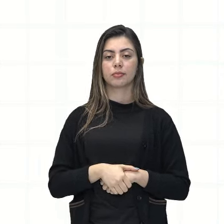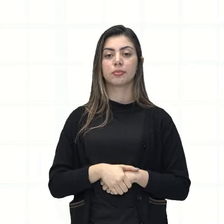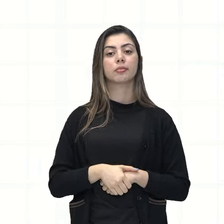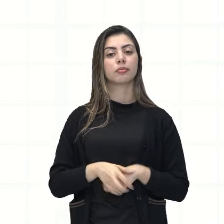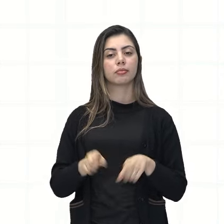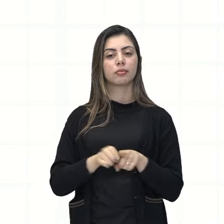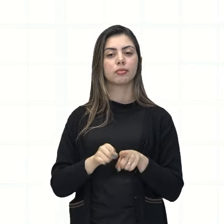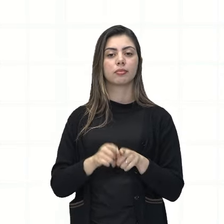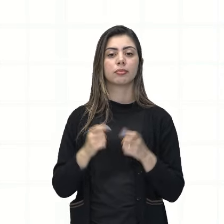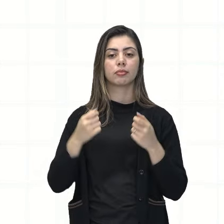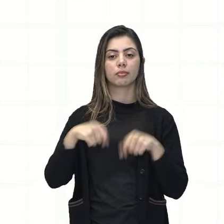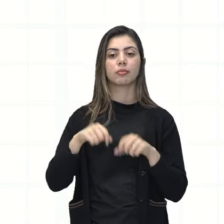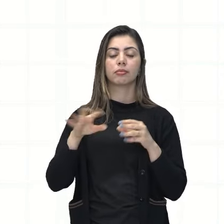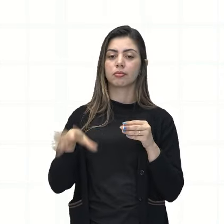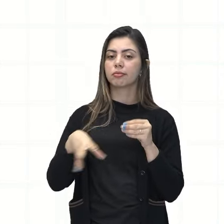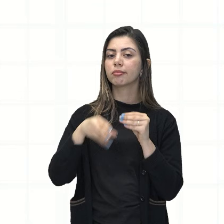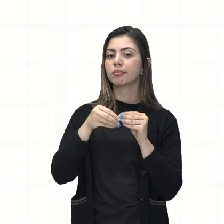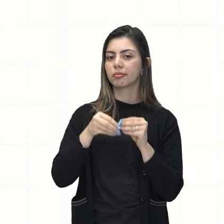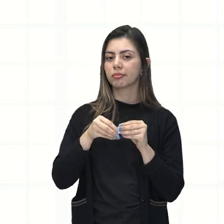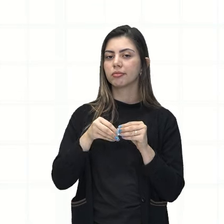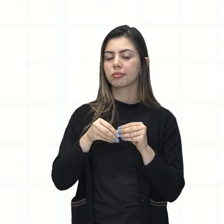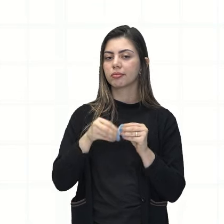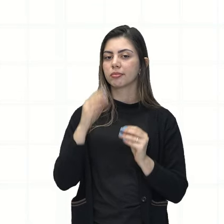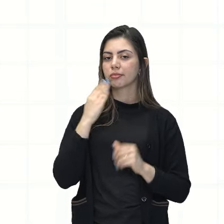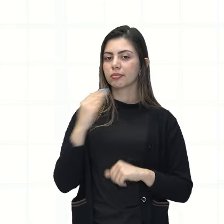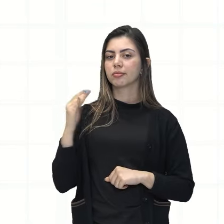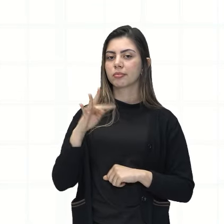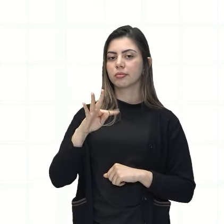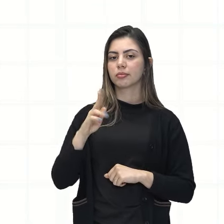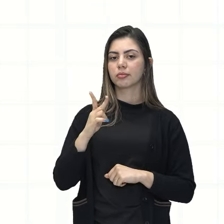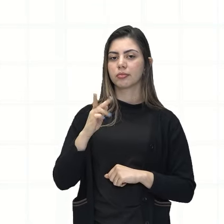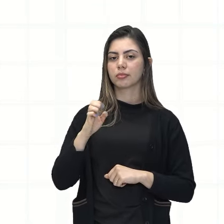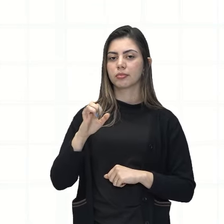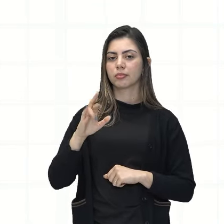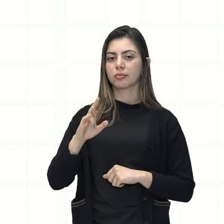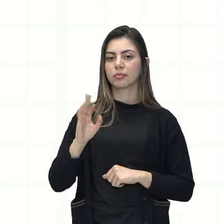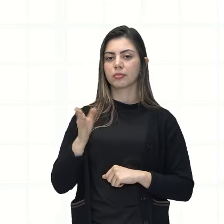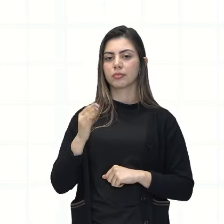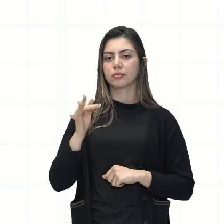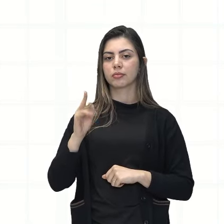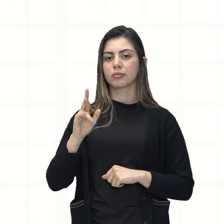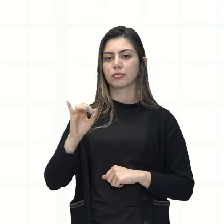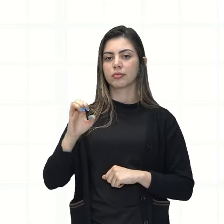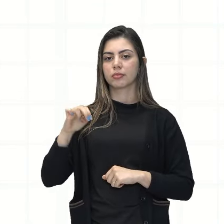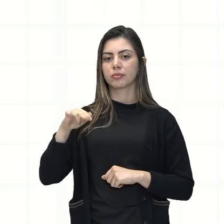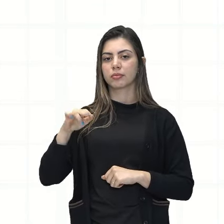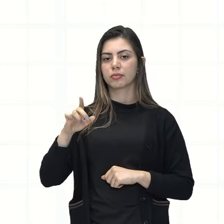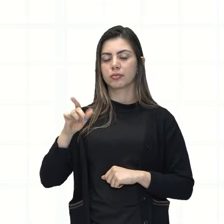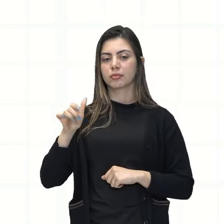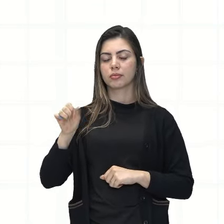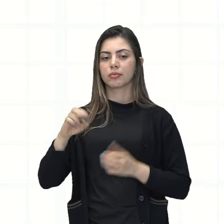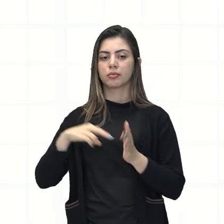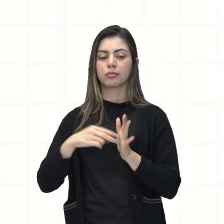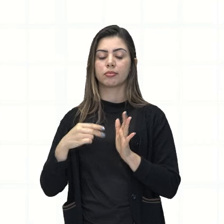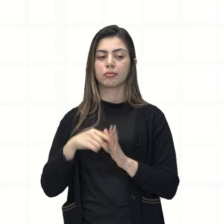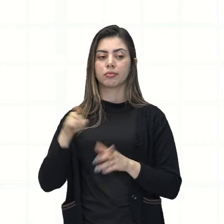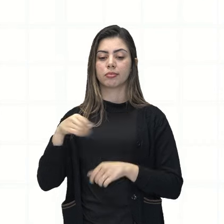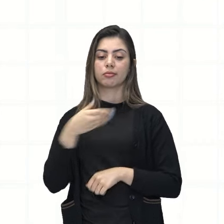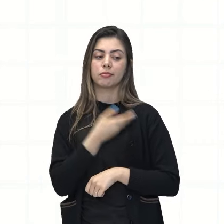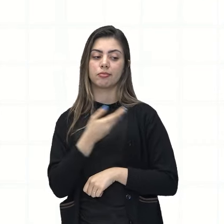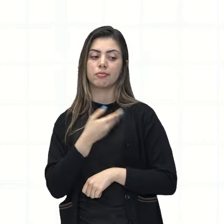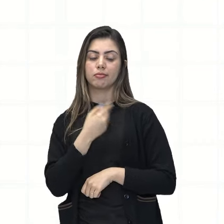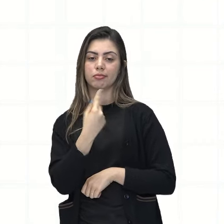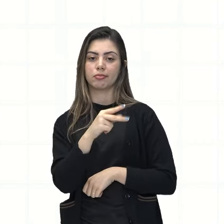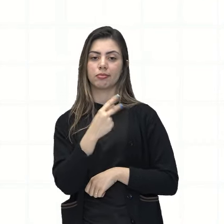tem um pedacinho do complemento, ó. Their friends. Os amigos deles, né? Eles vão ligar para